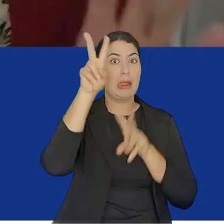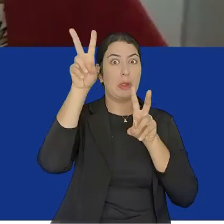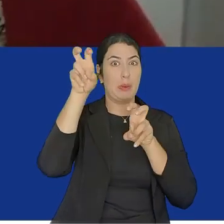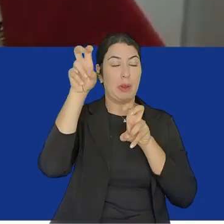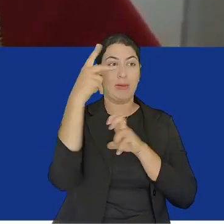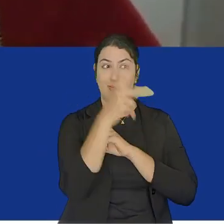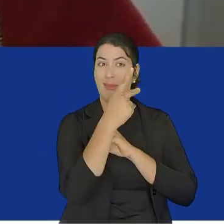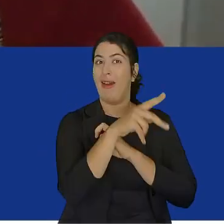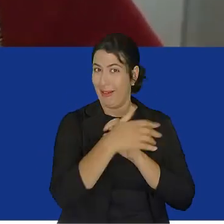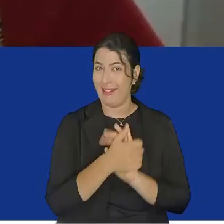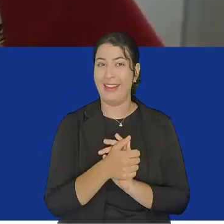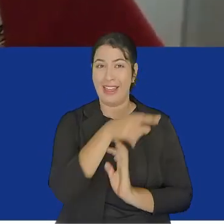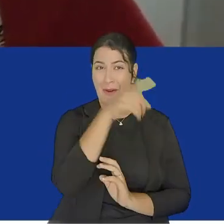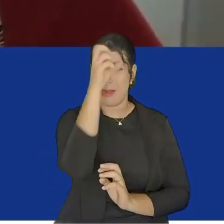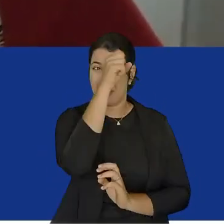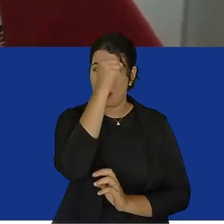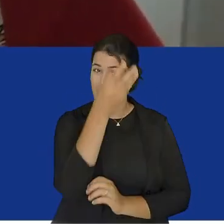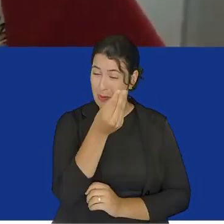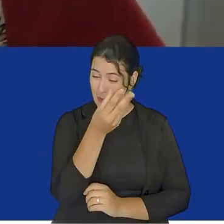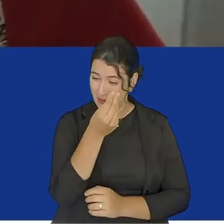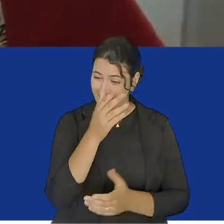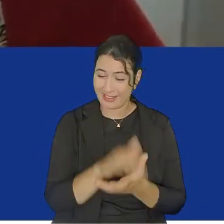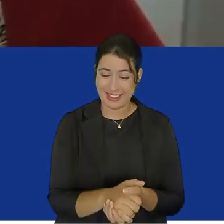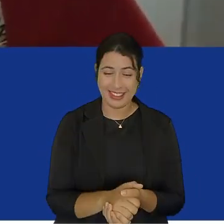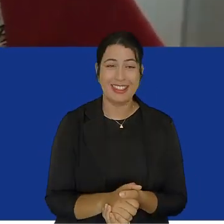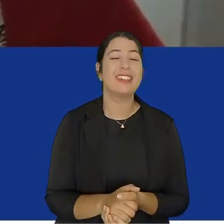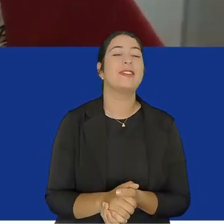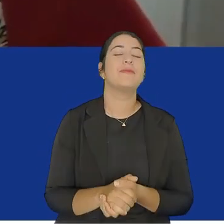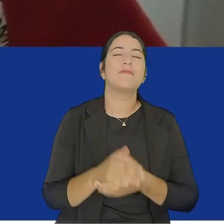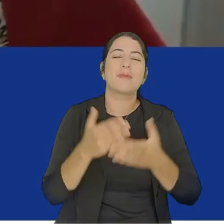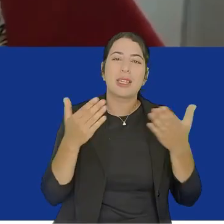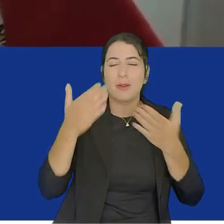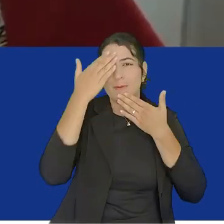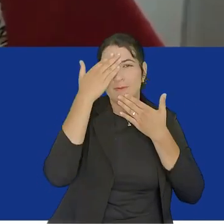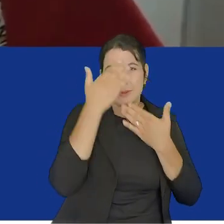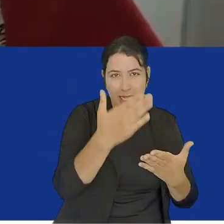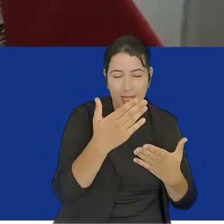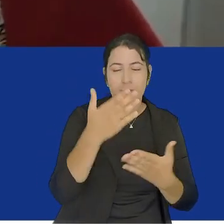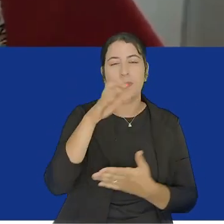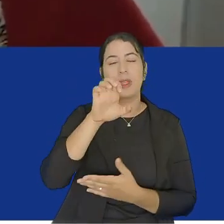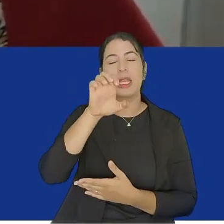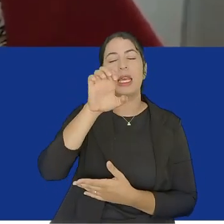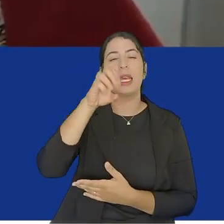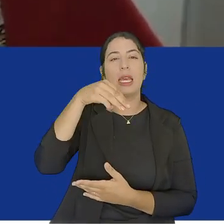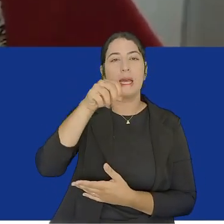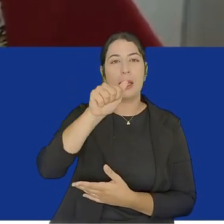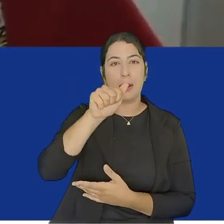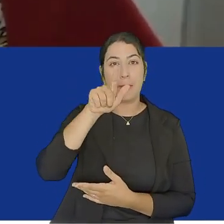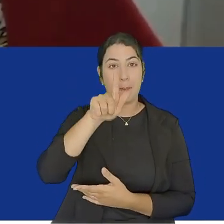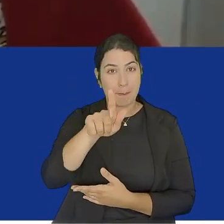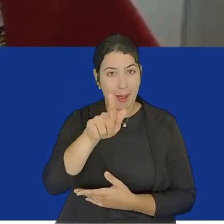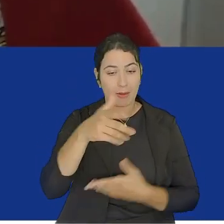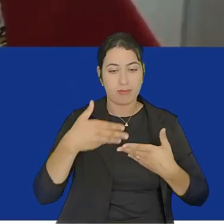muito contigo nessa palestra, né? Bem, então, eu agradeço muito a EMAG por estar aqui, eu agradeço a Fernanda, eu agradeço